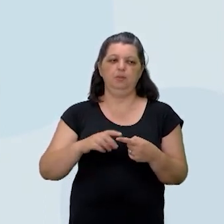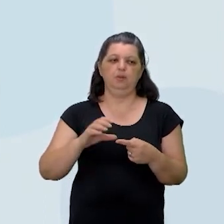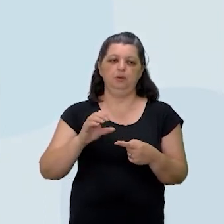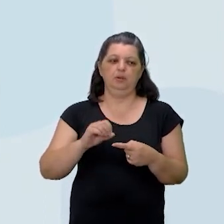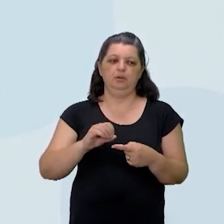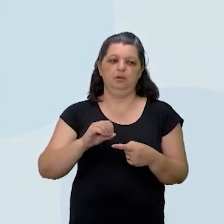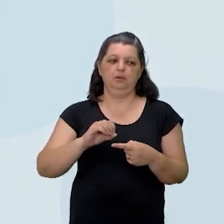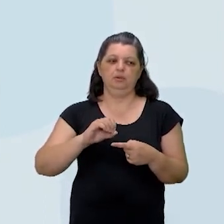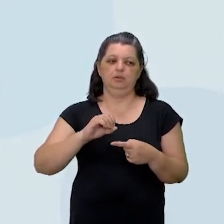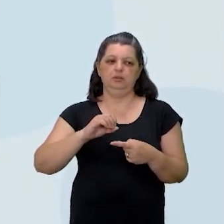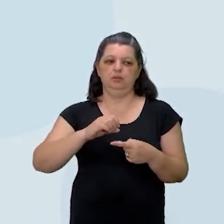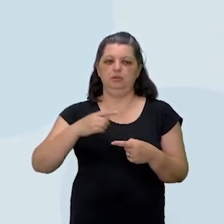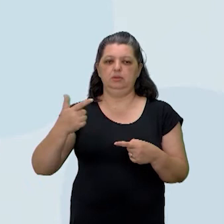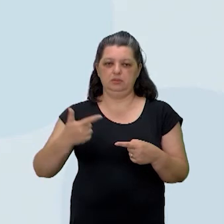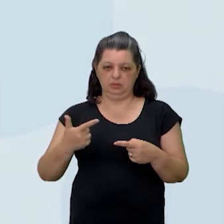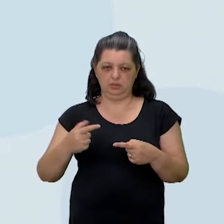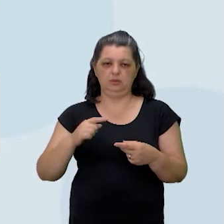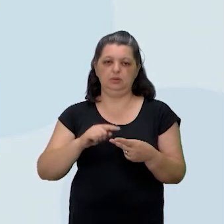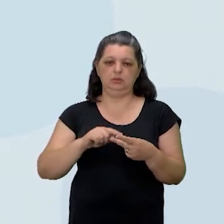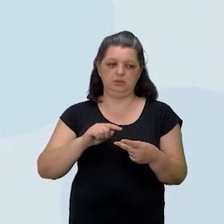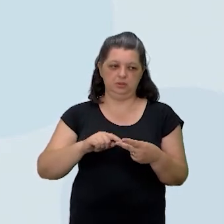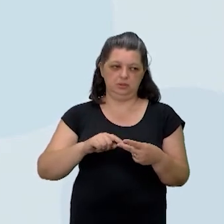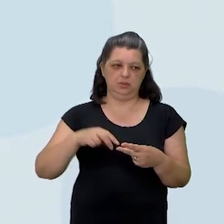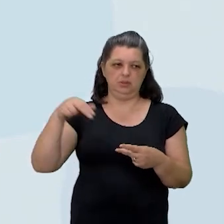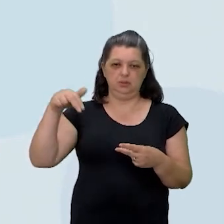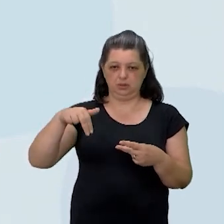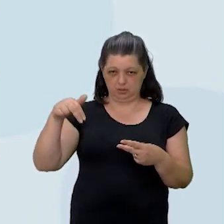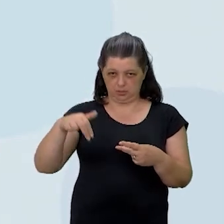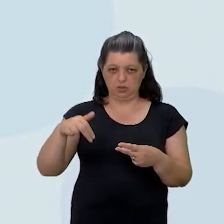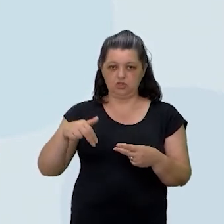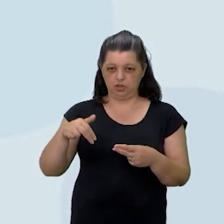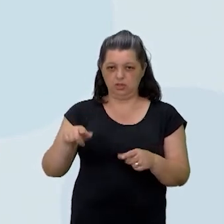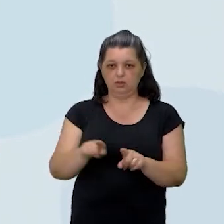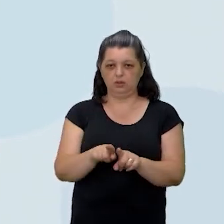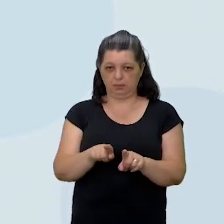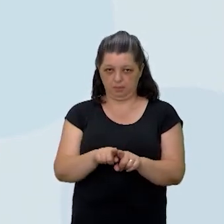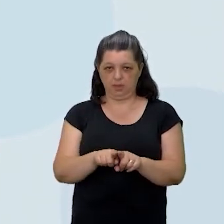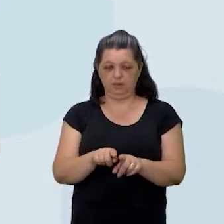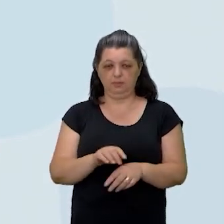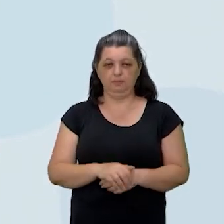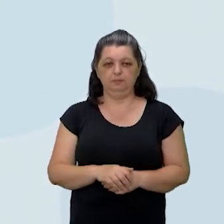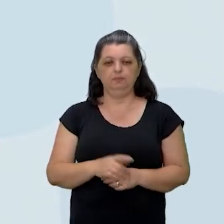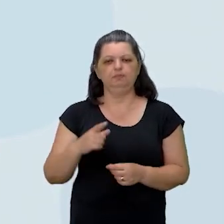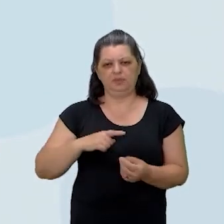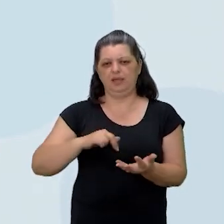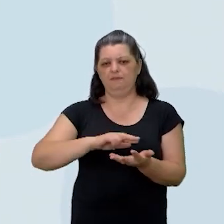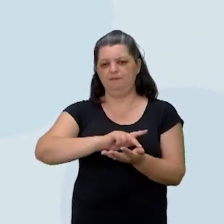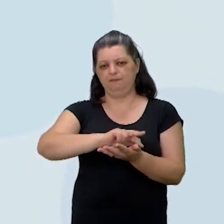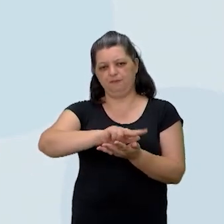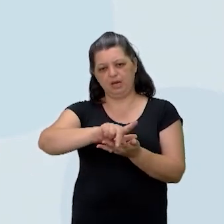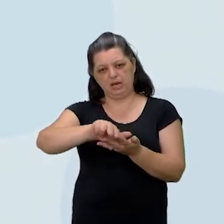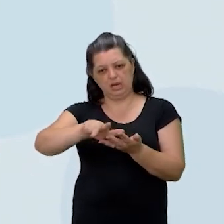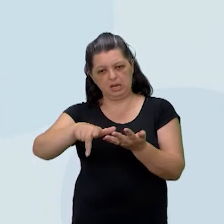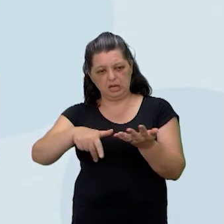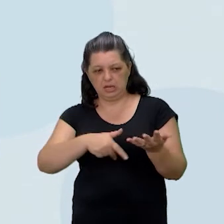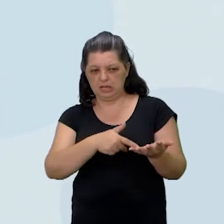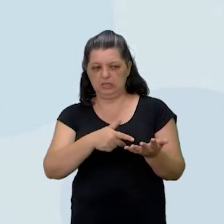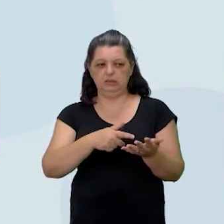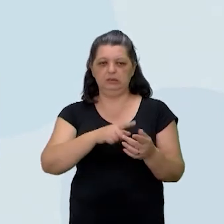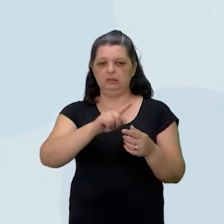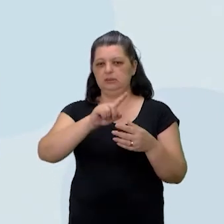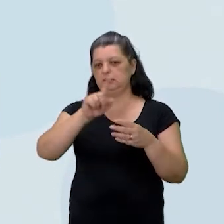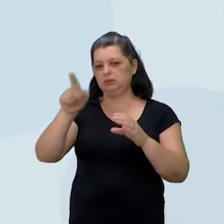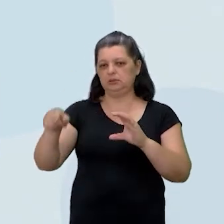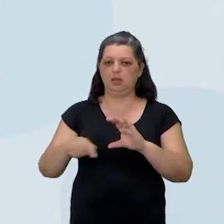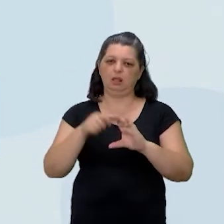do nitrogênio, você também lembrou muito bem do ciclo do hidrogênio. Então, a gente tem diversos ciclos, só que